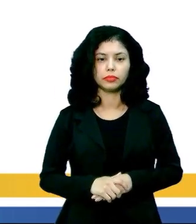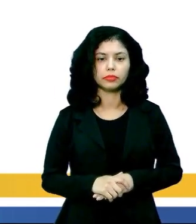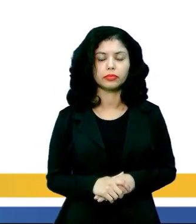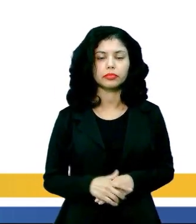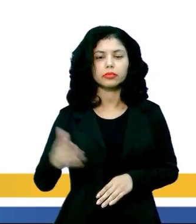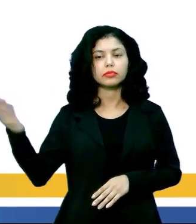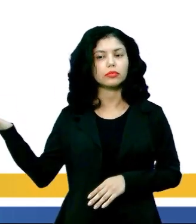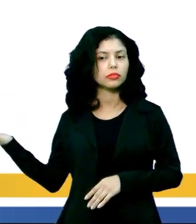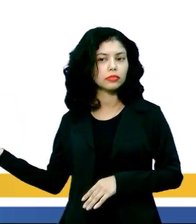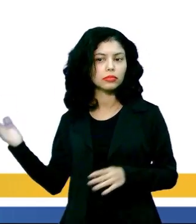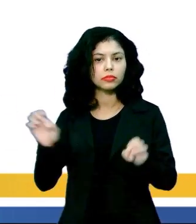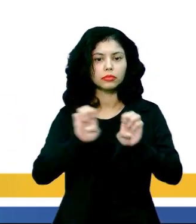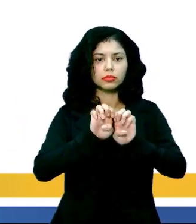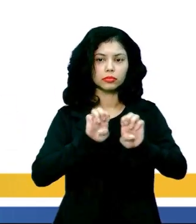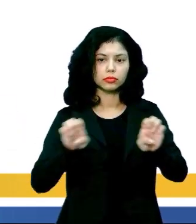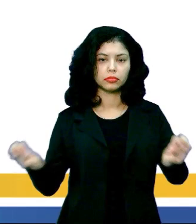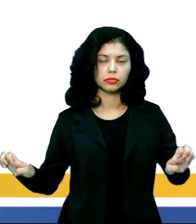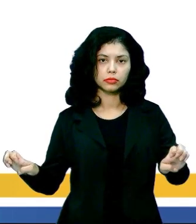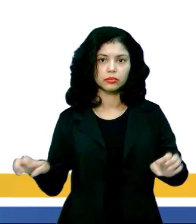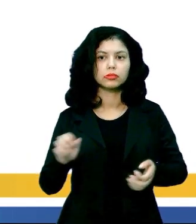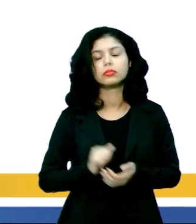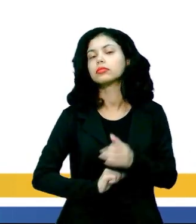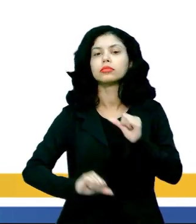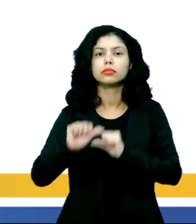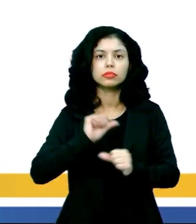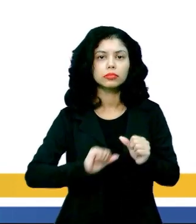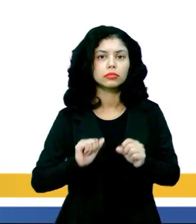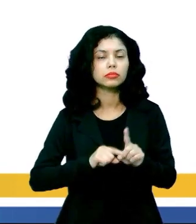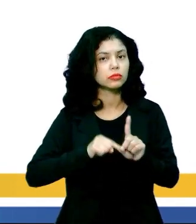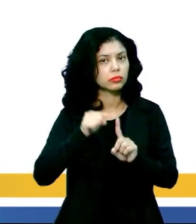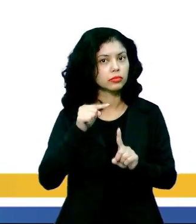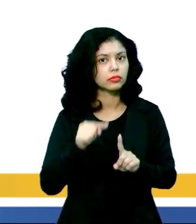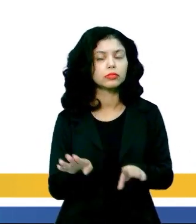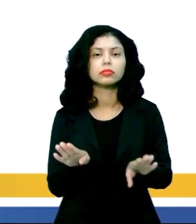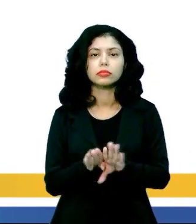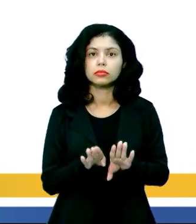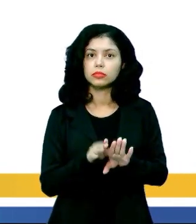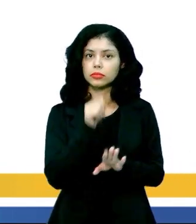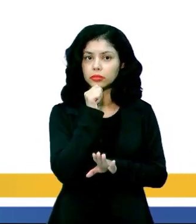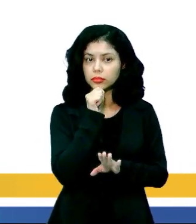final. Então você faz isso porque há uma mudança de volume,